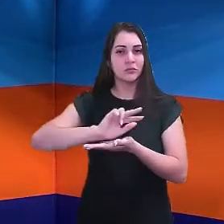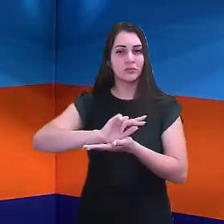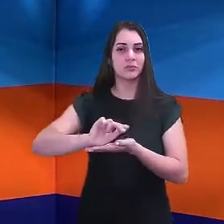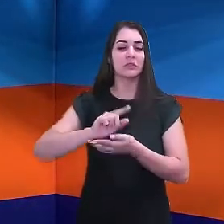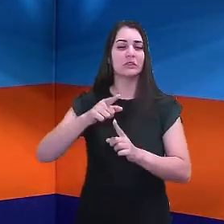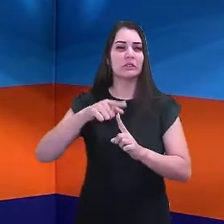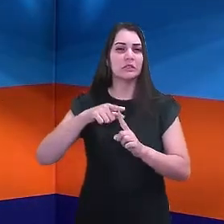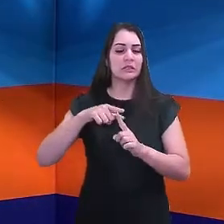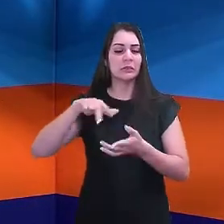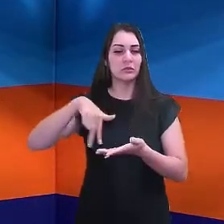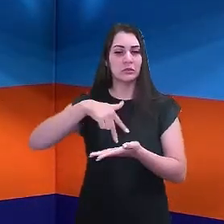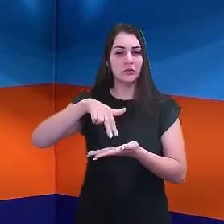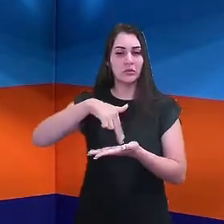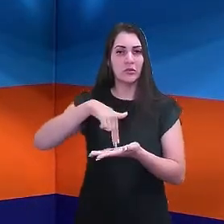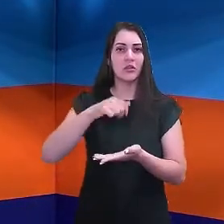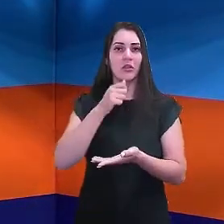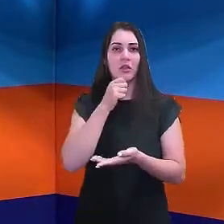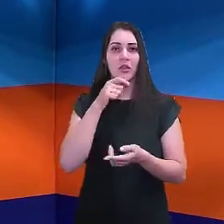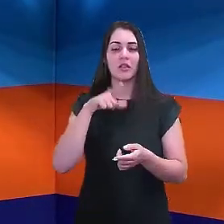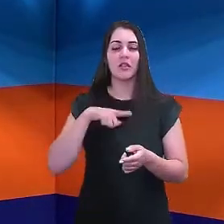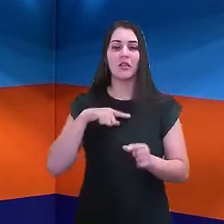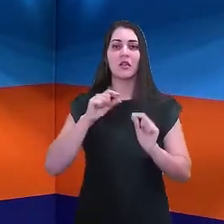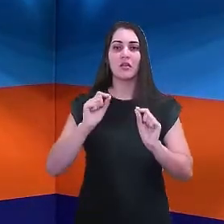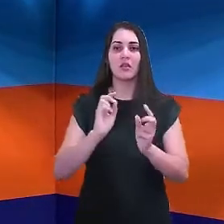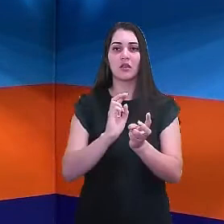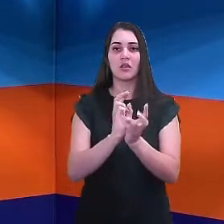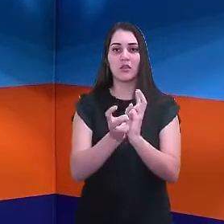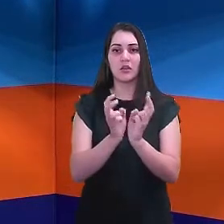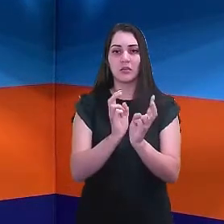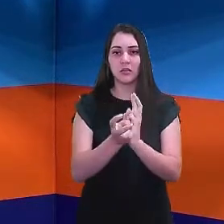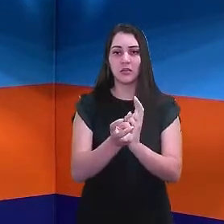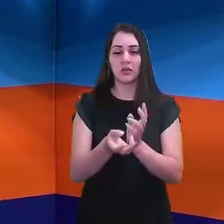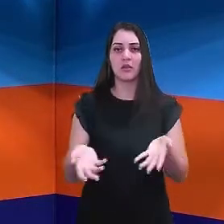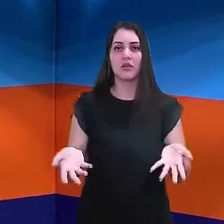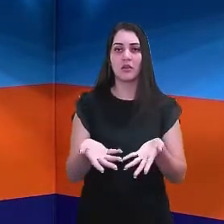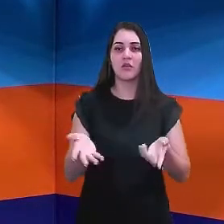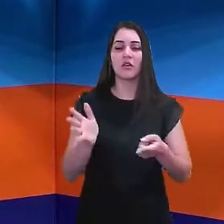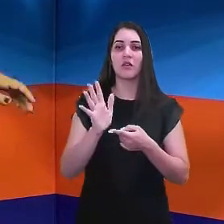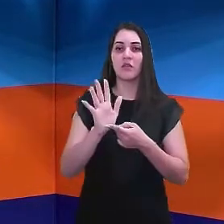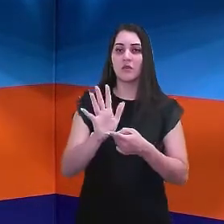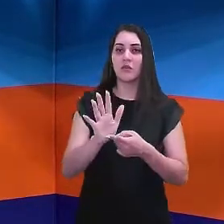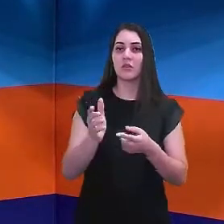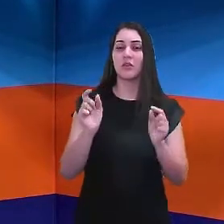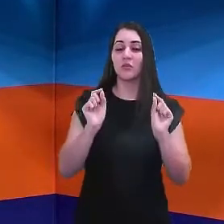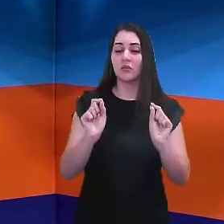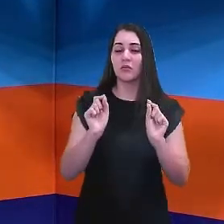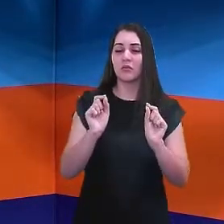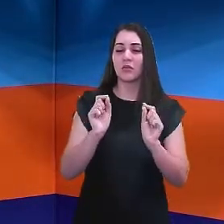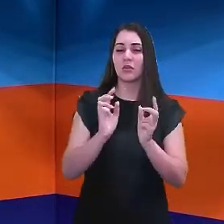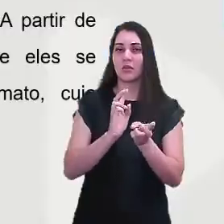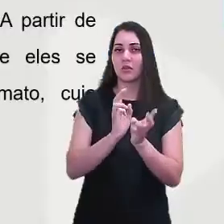de dança e ainda tem a capoeira. E agora eu vou trazer para vocês a capoeira.